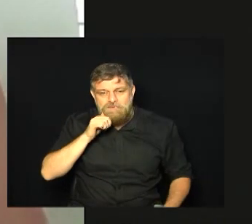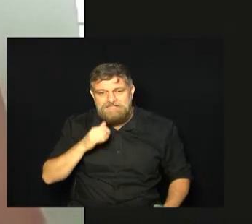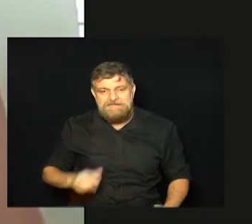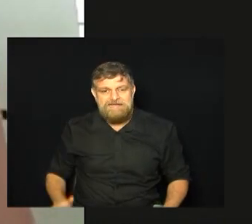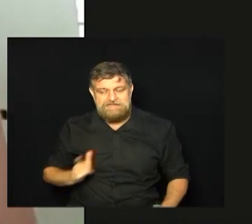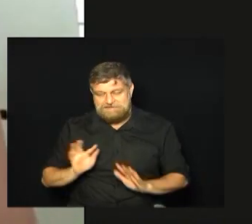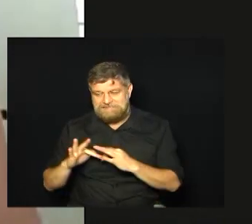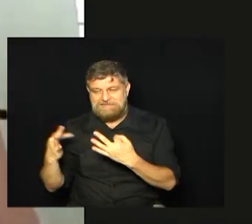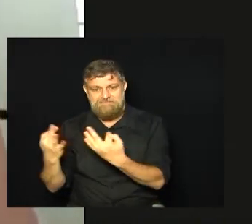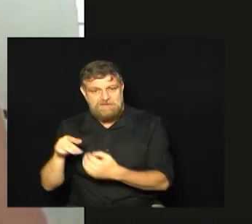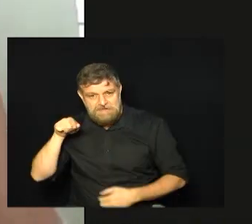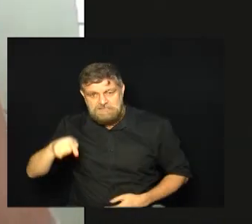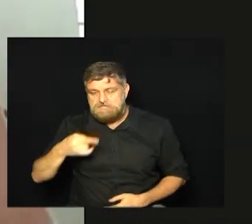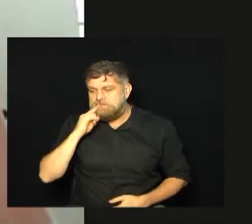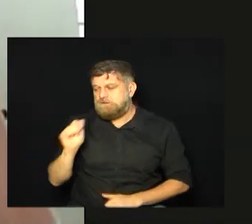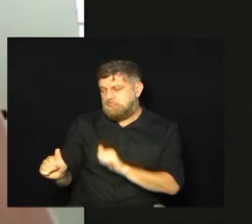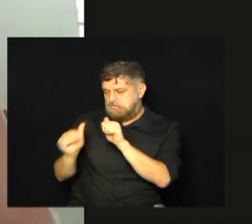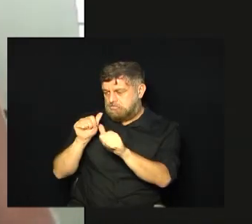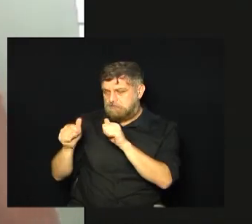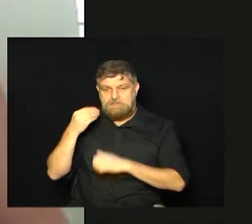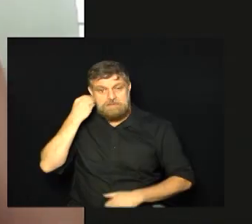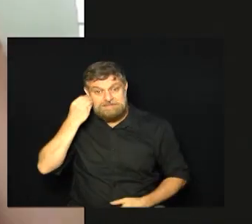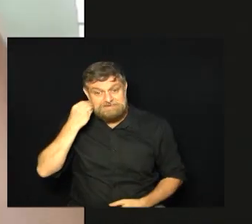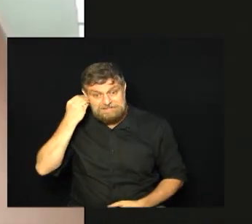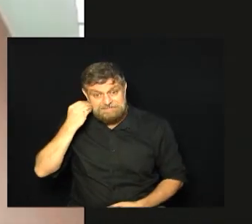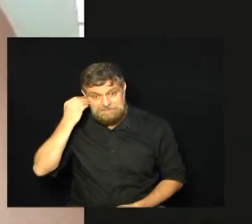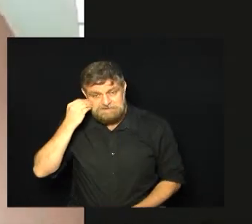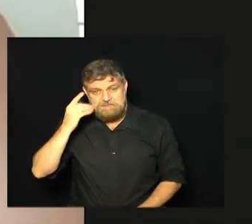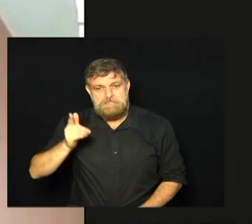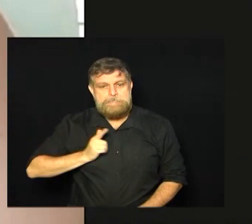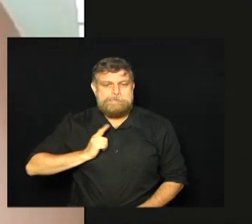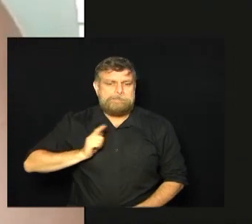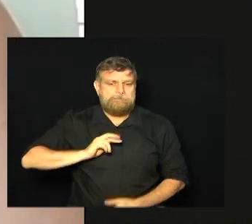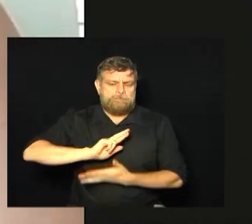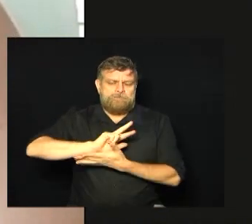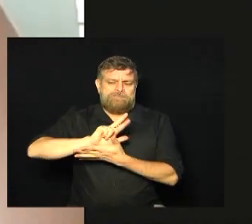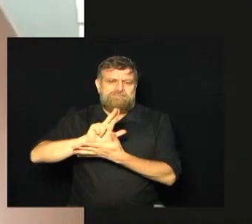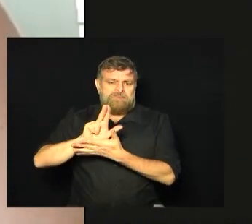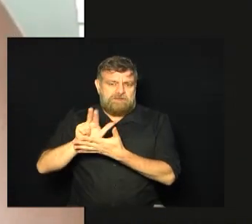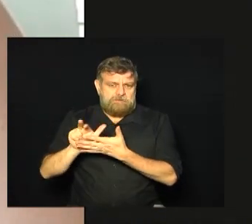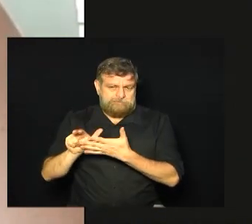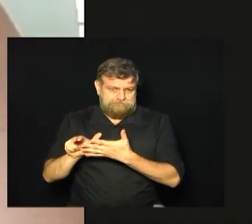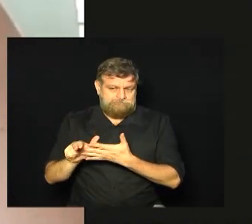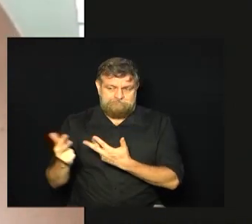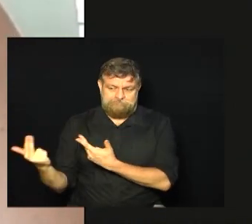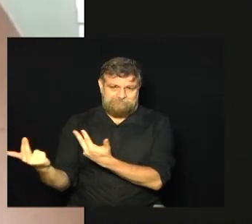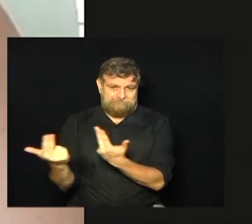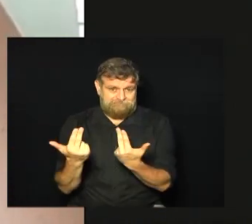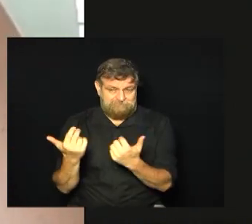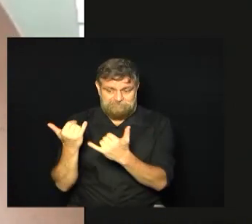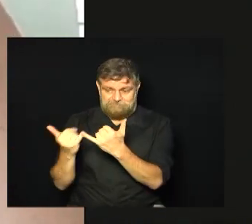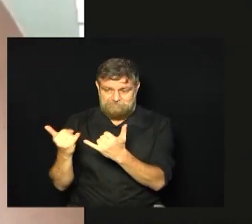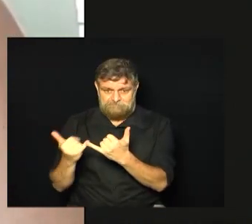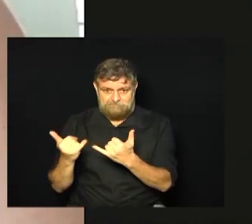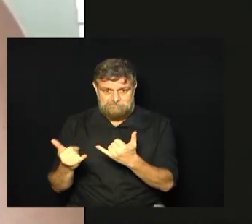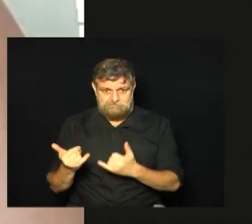né, familiares de alcoólatras, e as experiências têm várias coisas em comum. Então é isso que eu